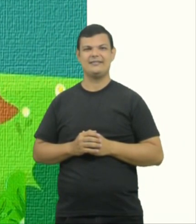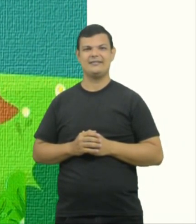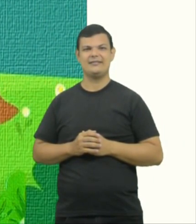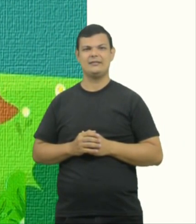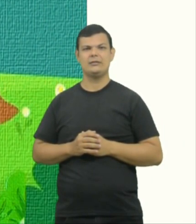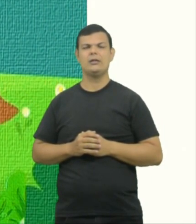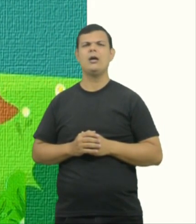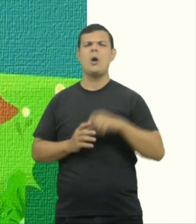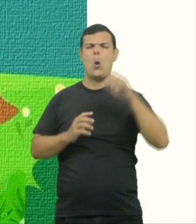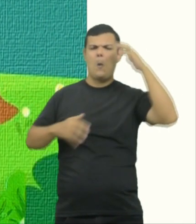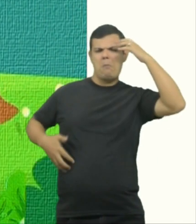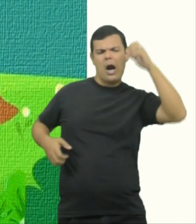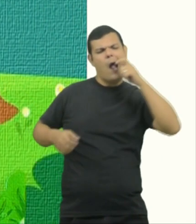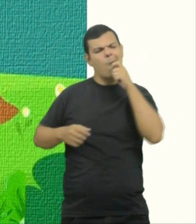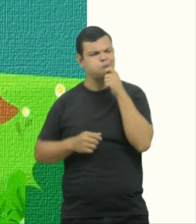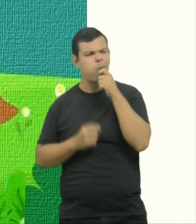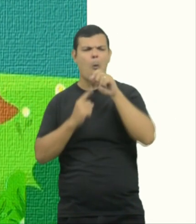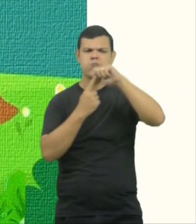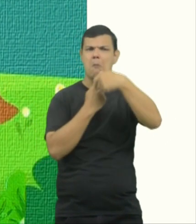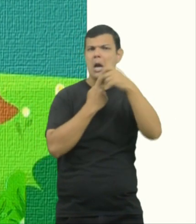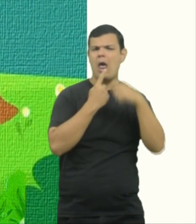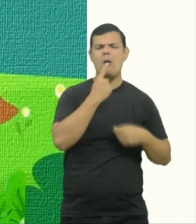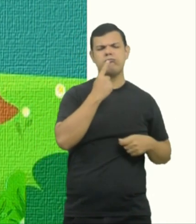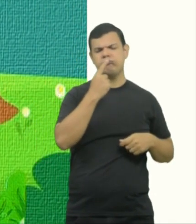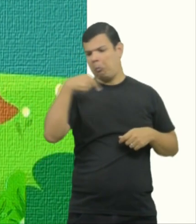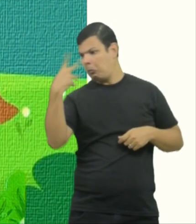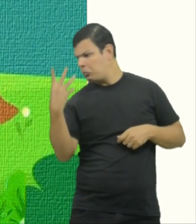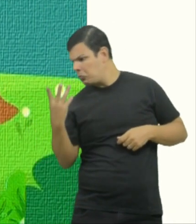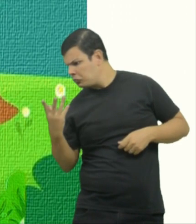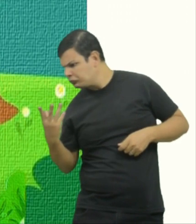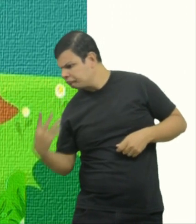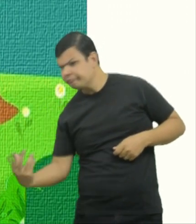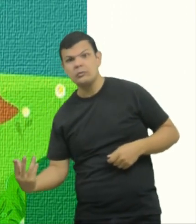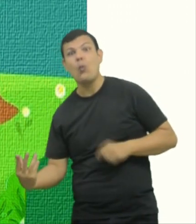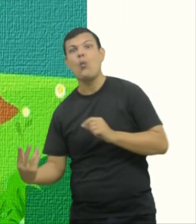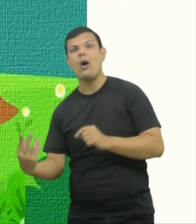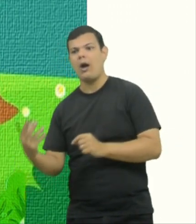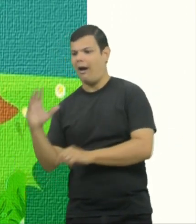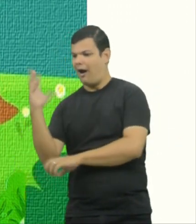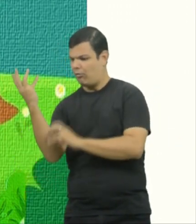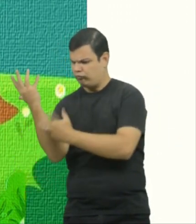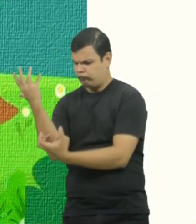vem história. Bora lá! O macaco e a banana.